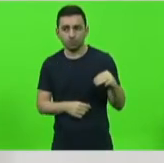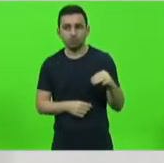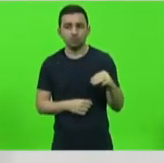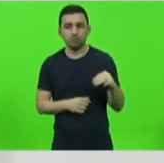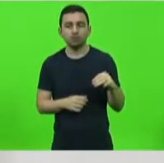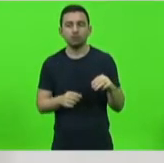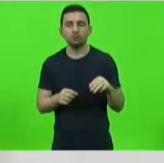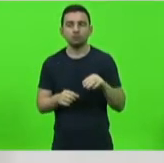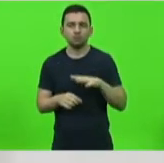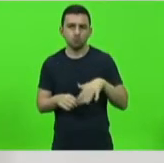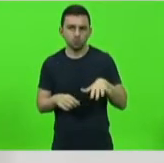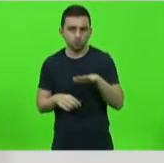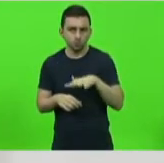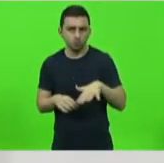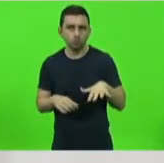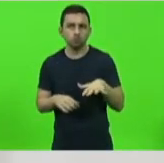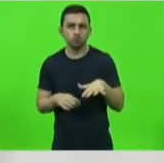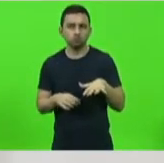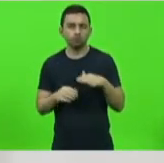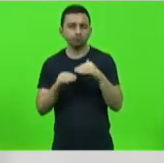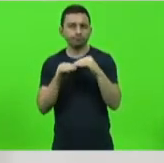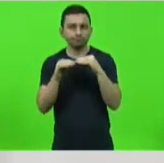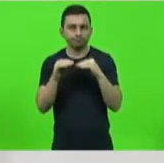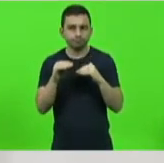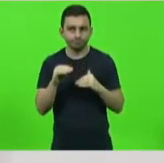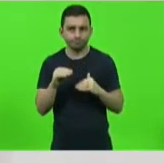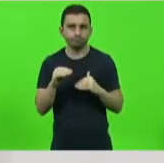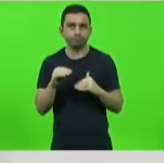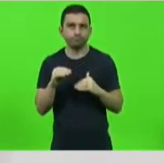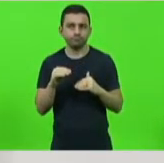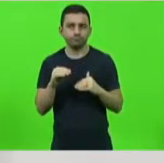base, da classe inferior que estão aqui.